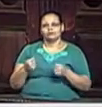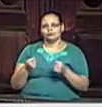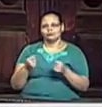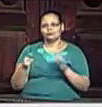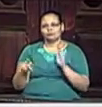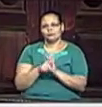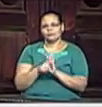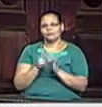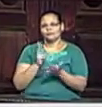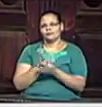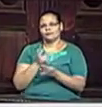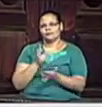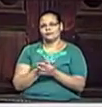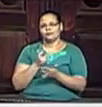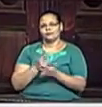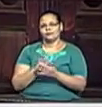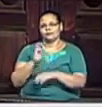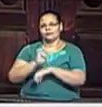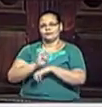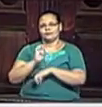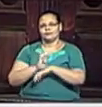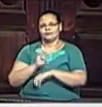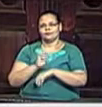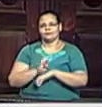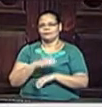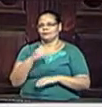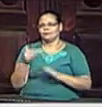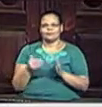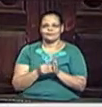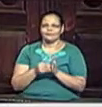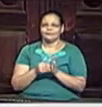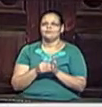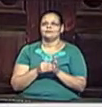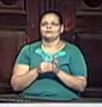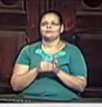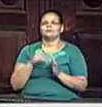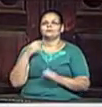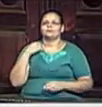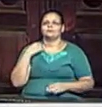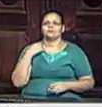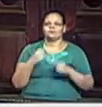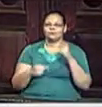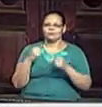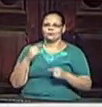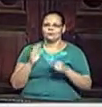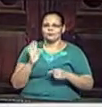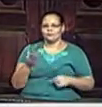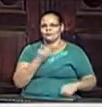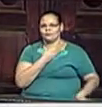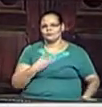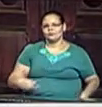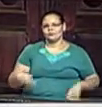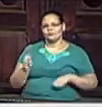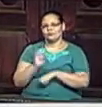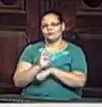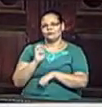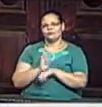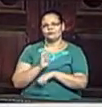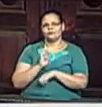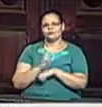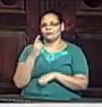pertence sempre ao Estado. Todos os partidos políticos que já governaram os estados,